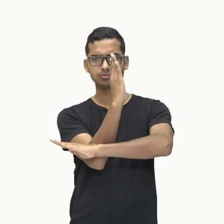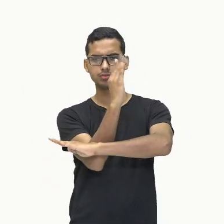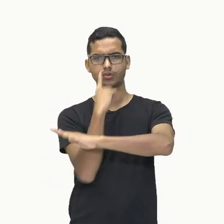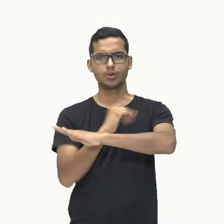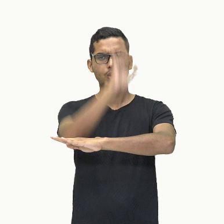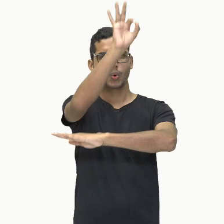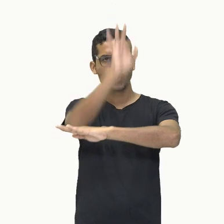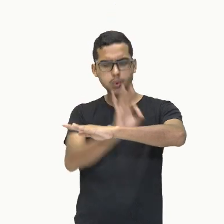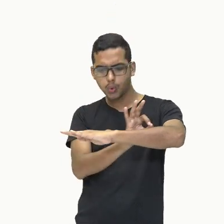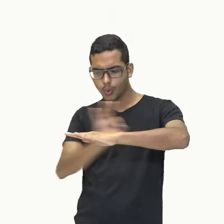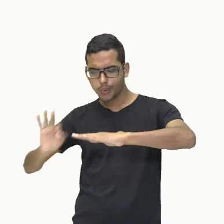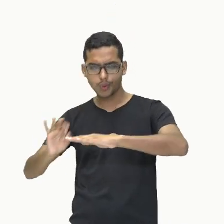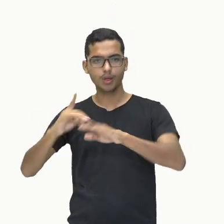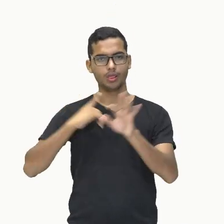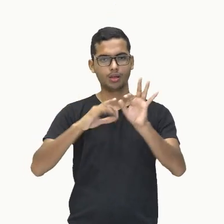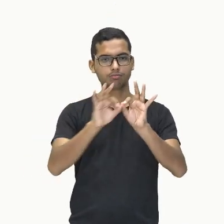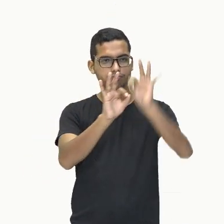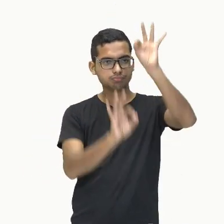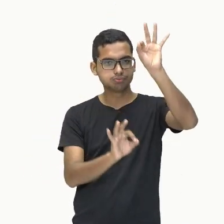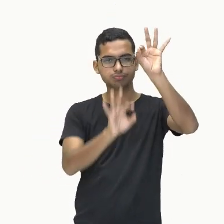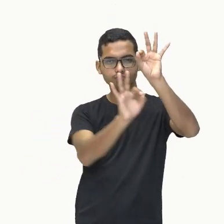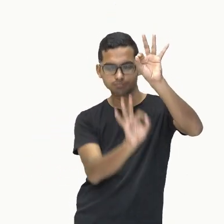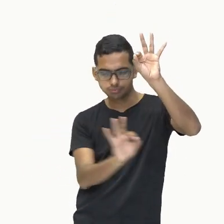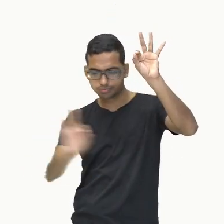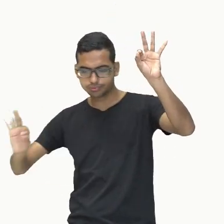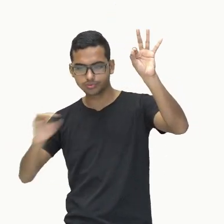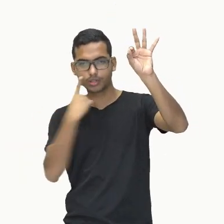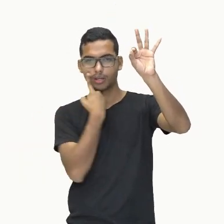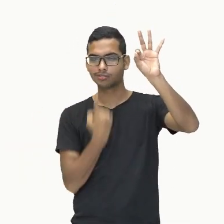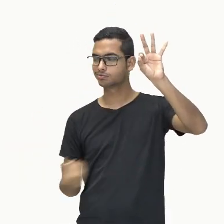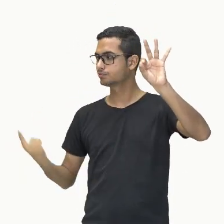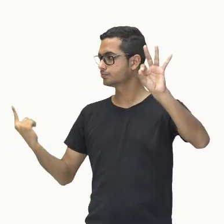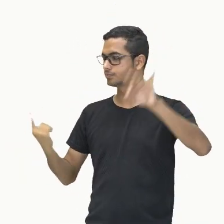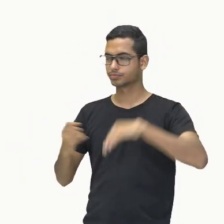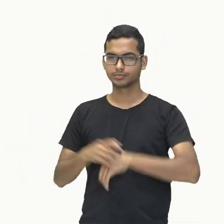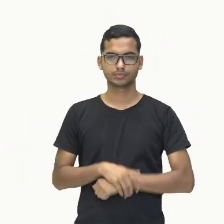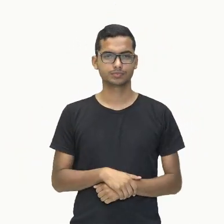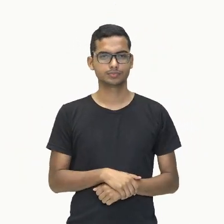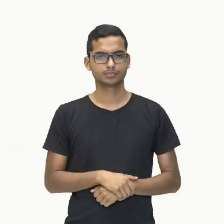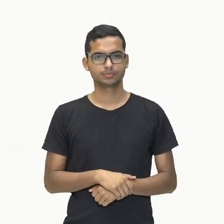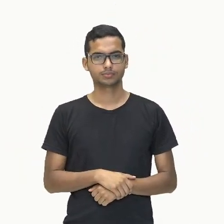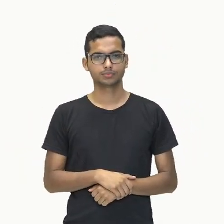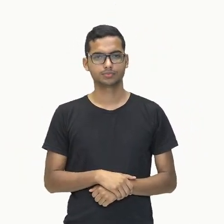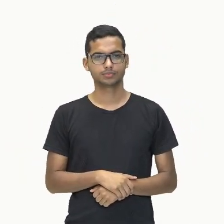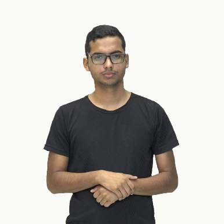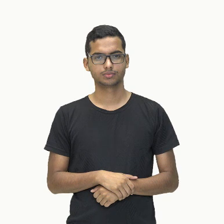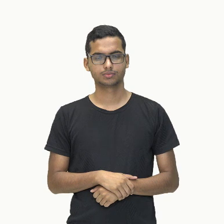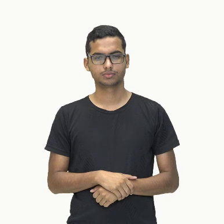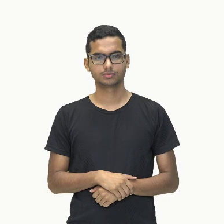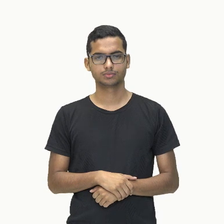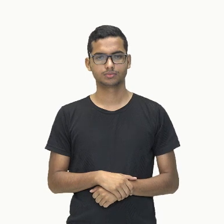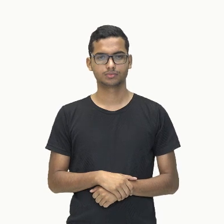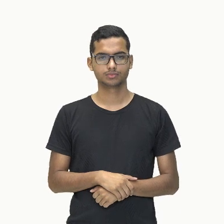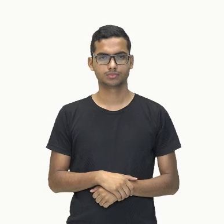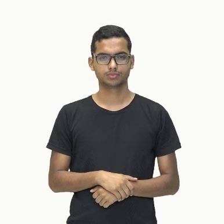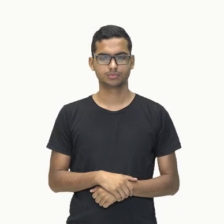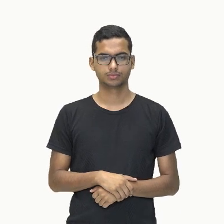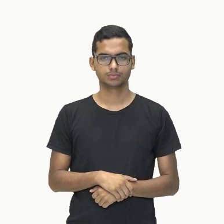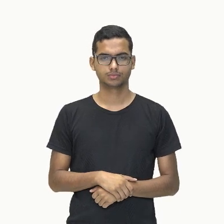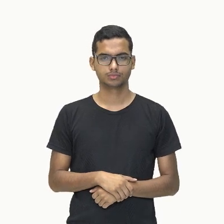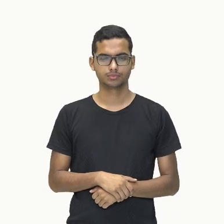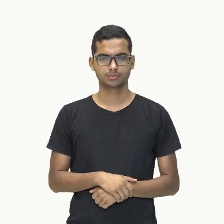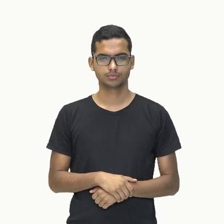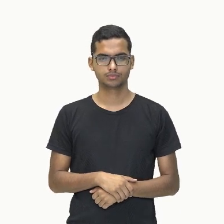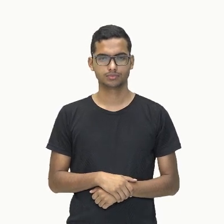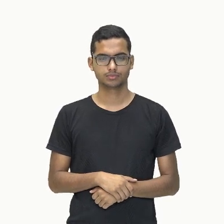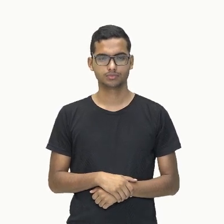Aqui eu vou marcar o ponto 2. Essa reta, ela está exatamente assim, ó. Ela passa exatamente